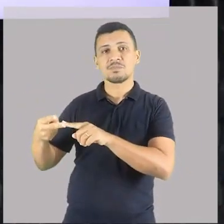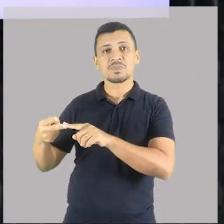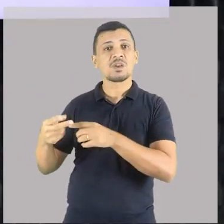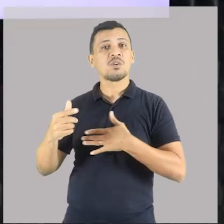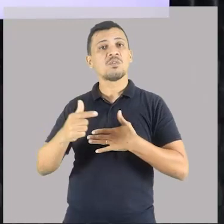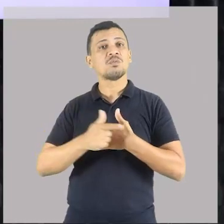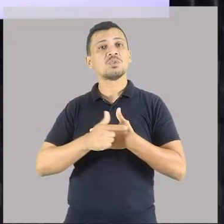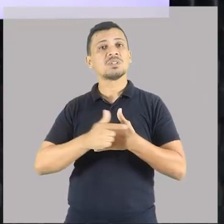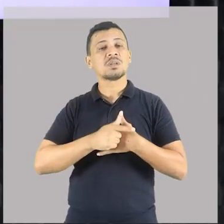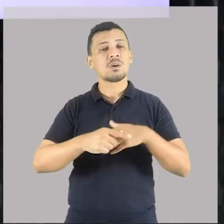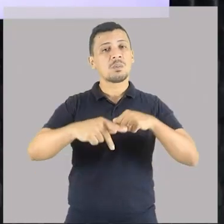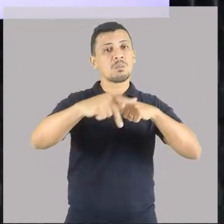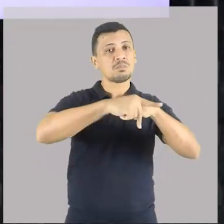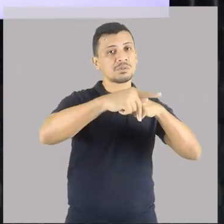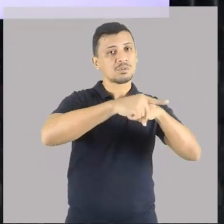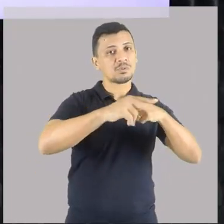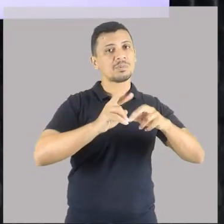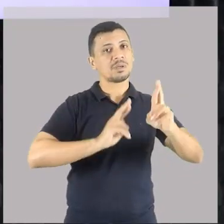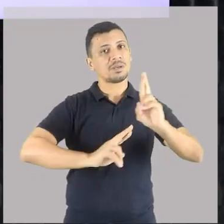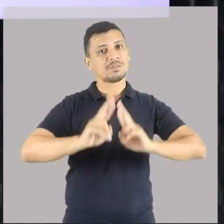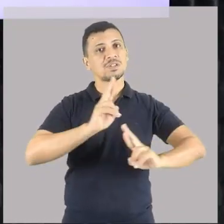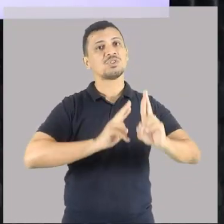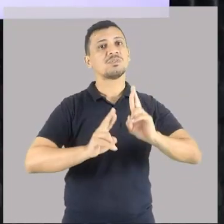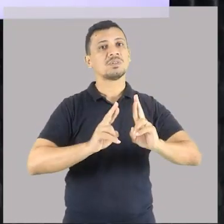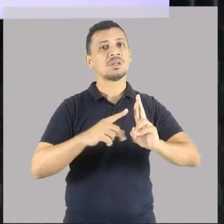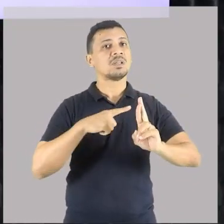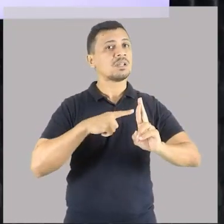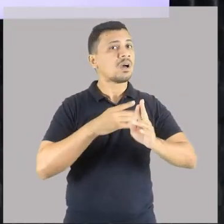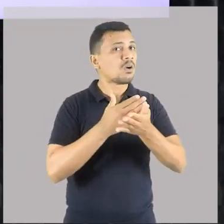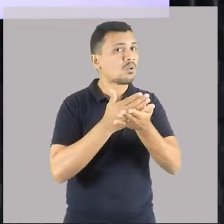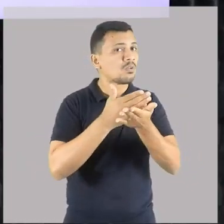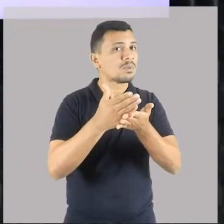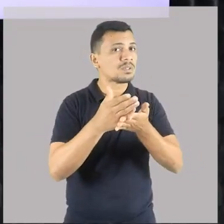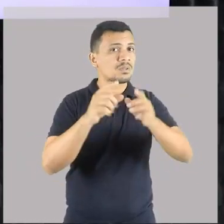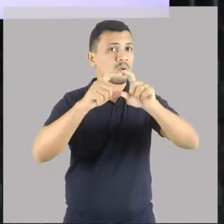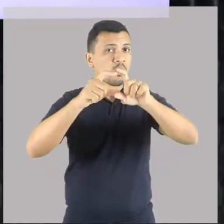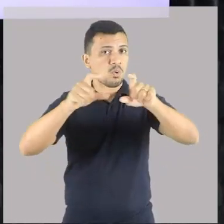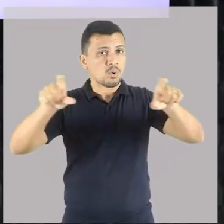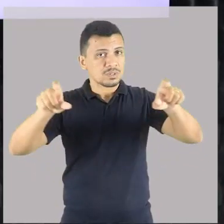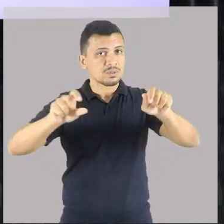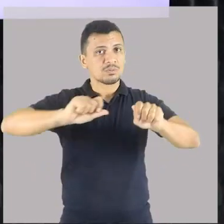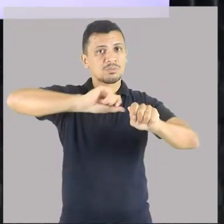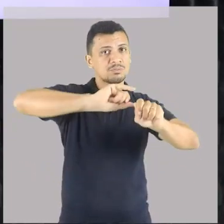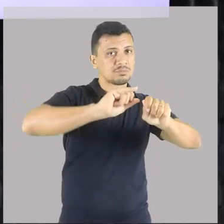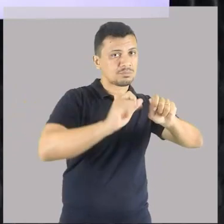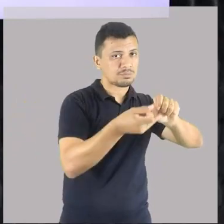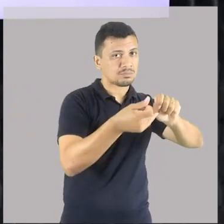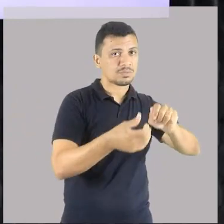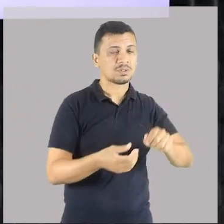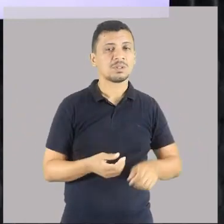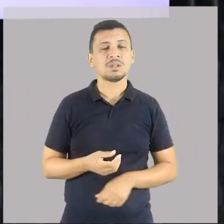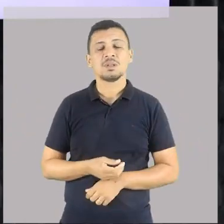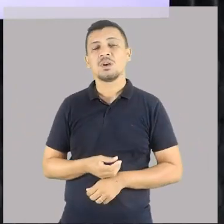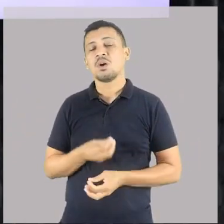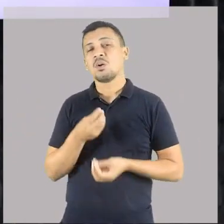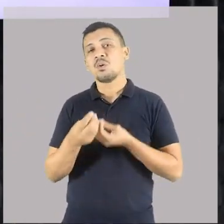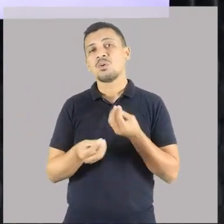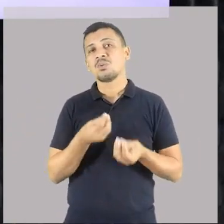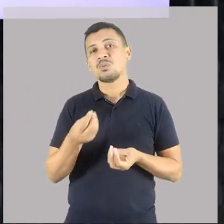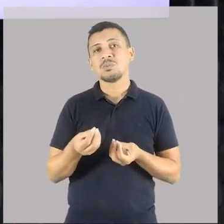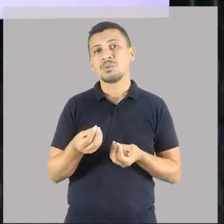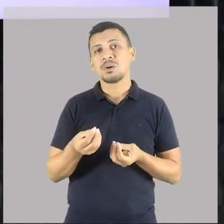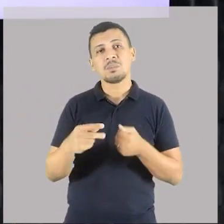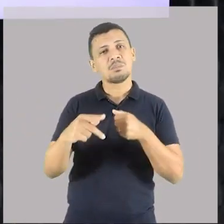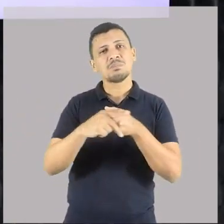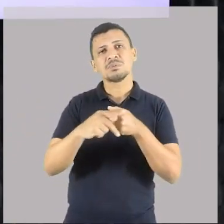a função de pronome relativo, quando ele está introduzindo uma oração adjetiva. E como é que eu sei que ele é